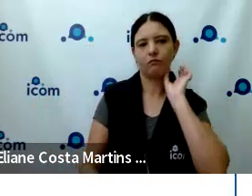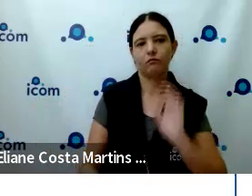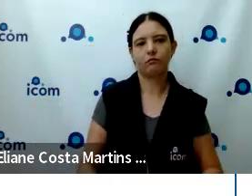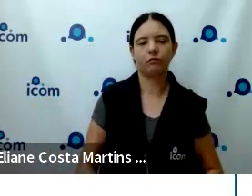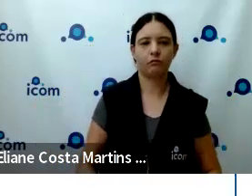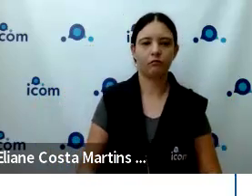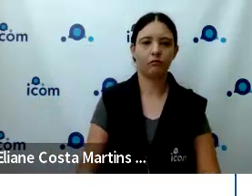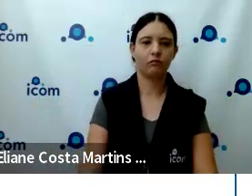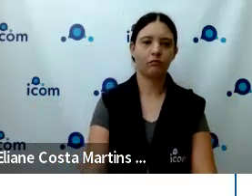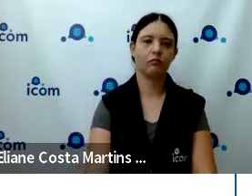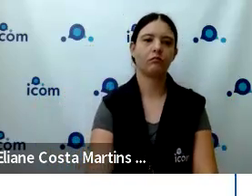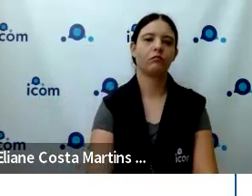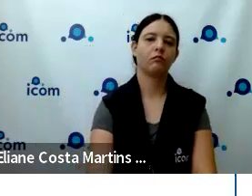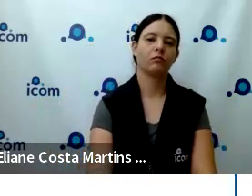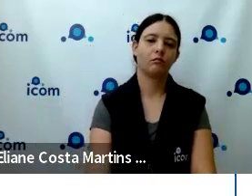Desculpa.